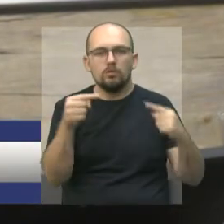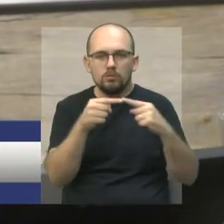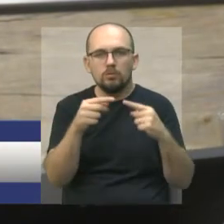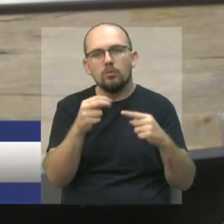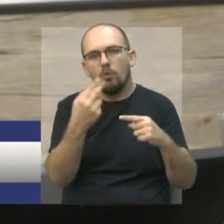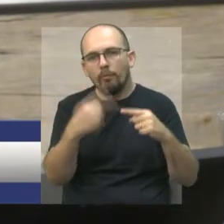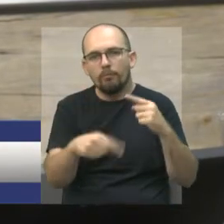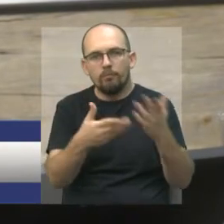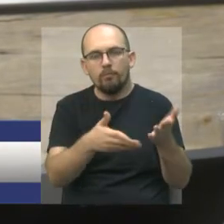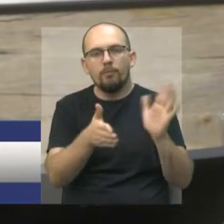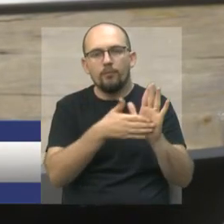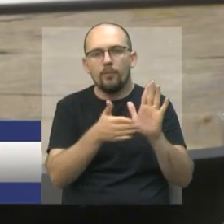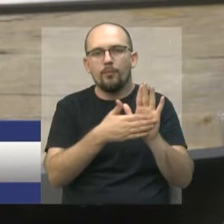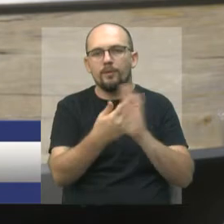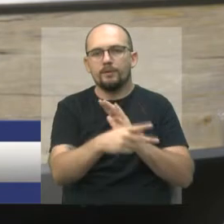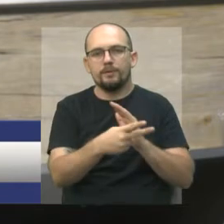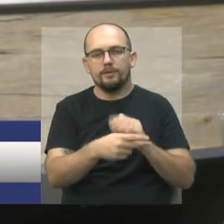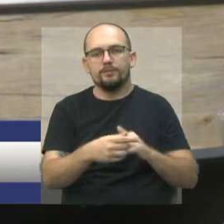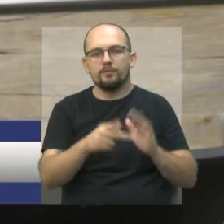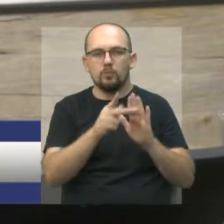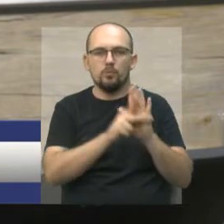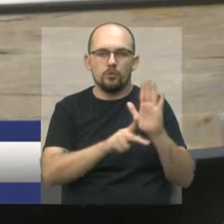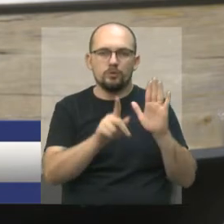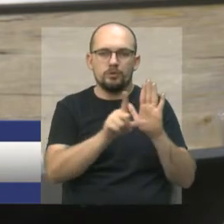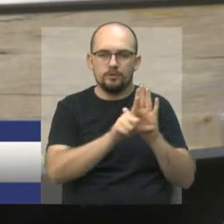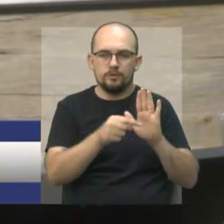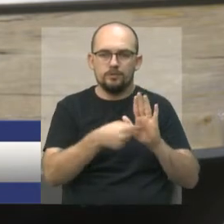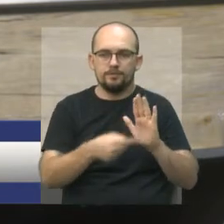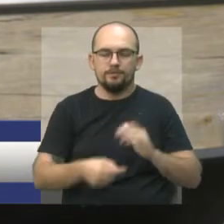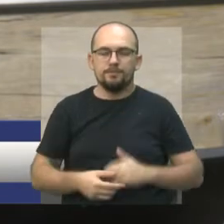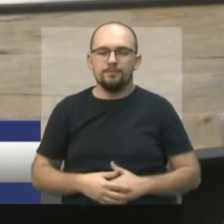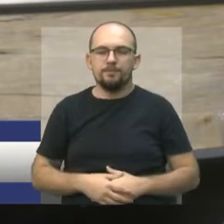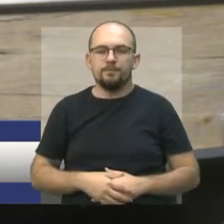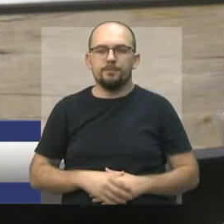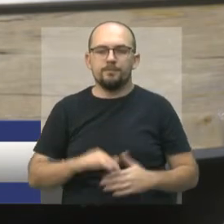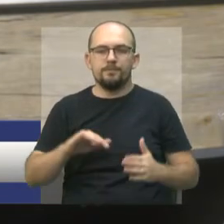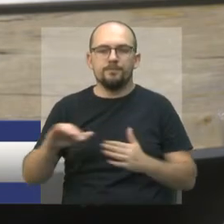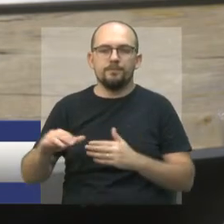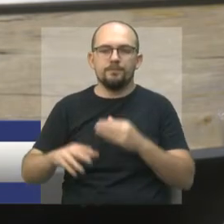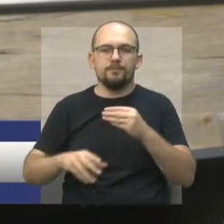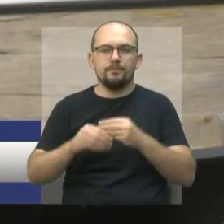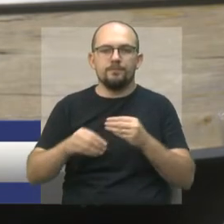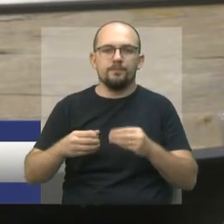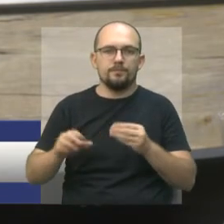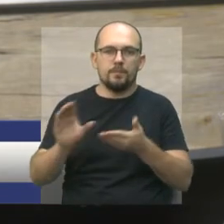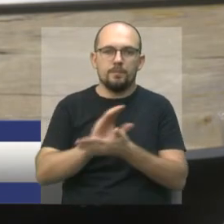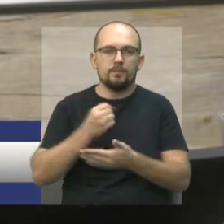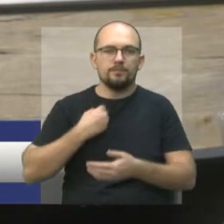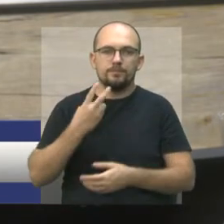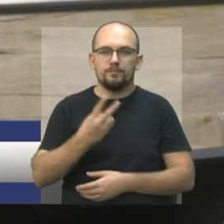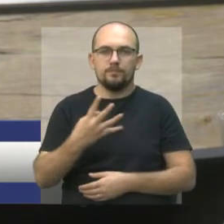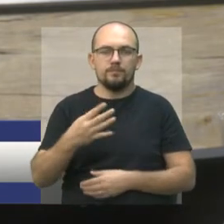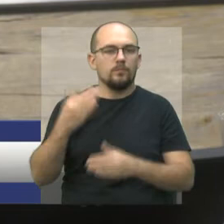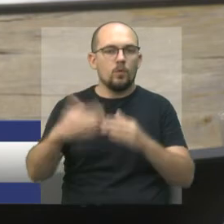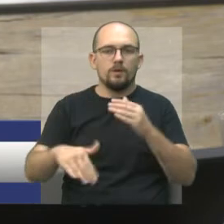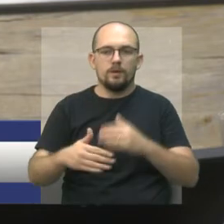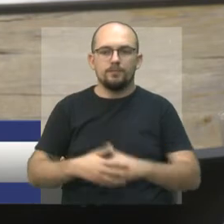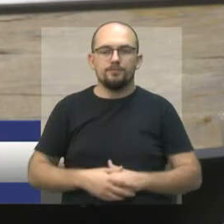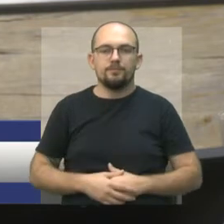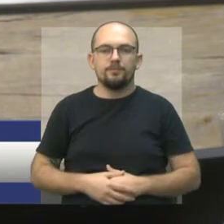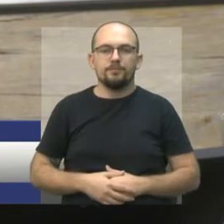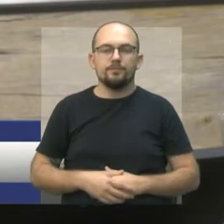compatibilidade da proposta com o presente projeto de lei. Emenda número 24, contrário. Vez